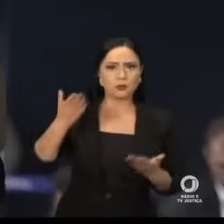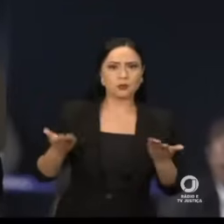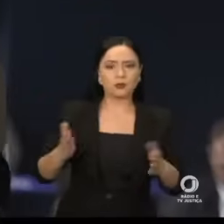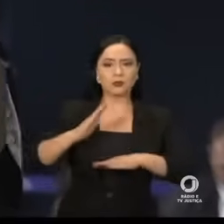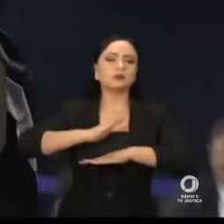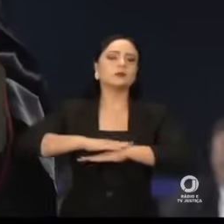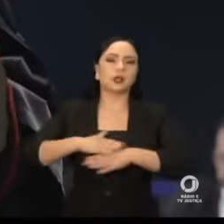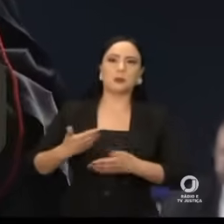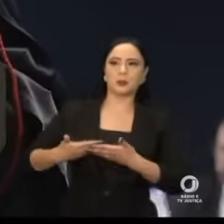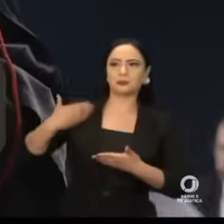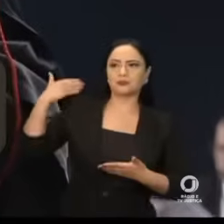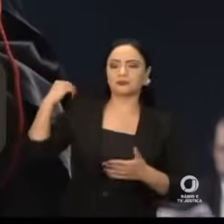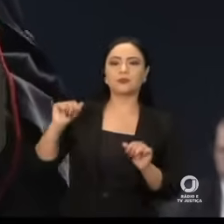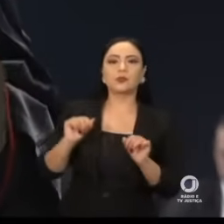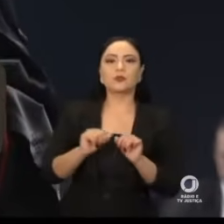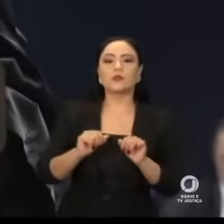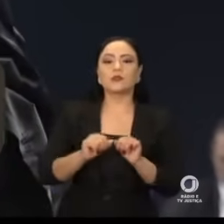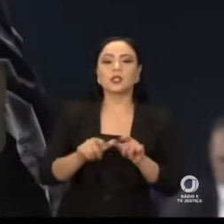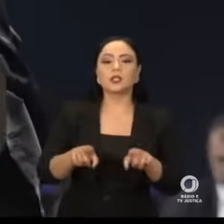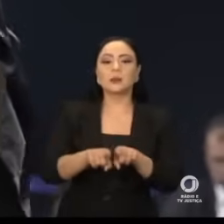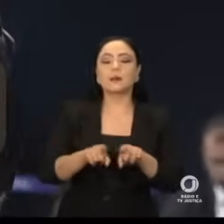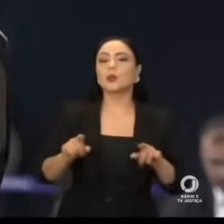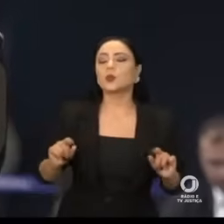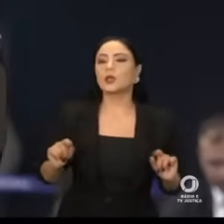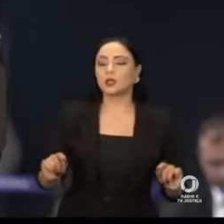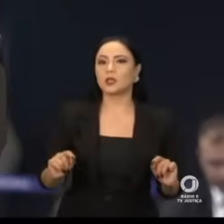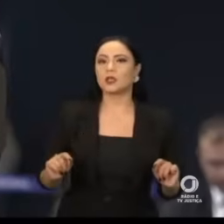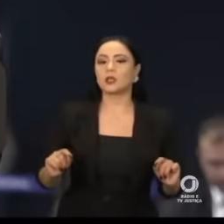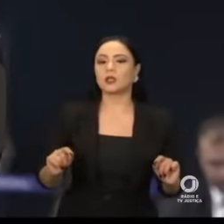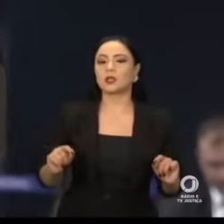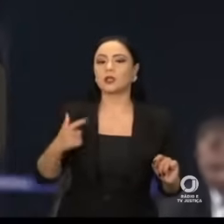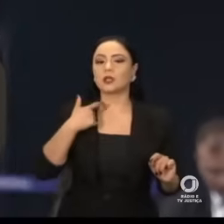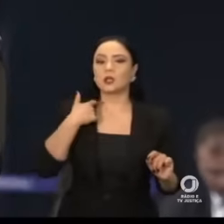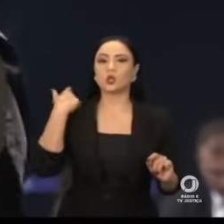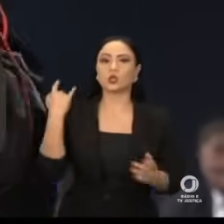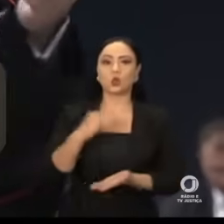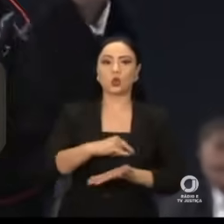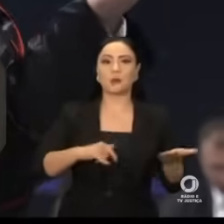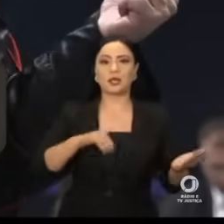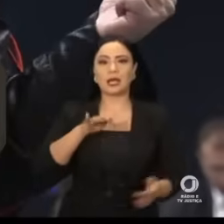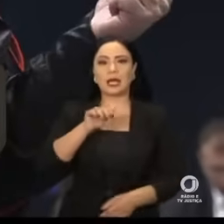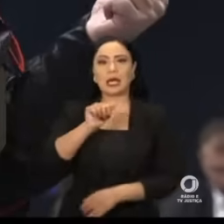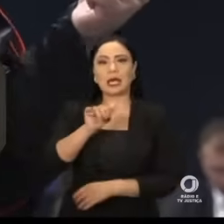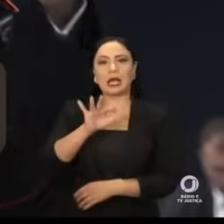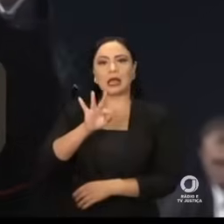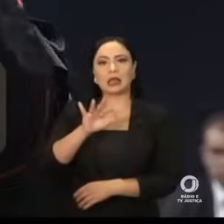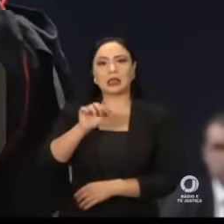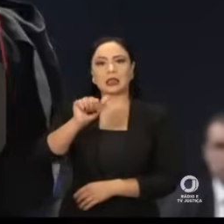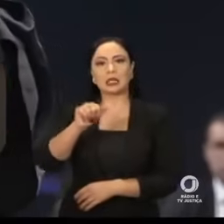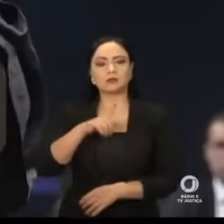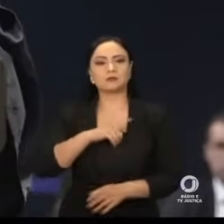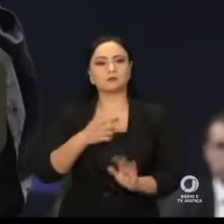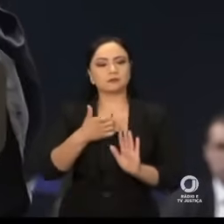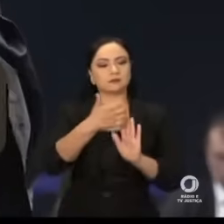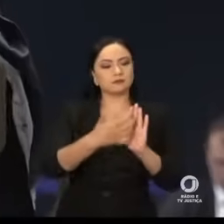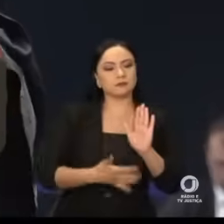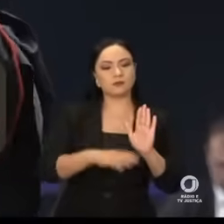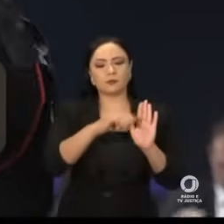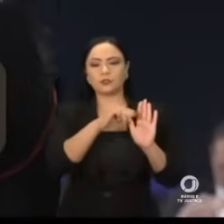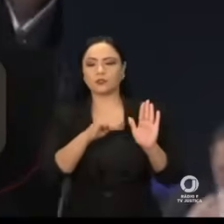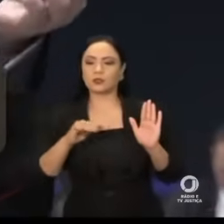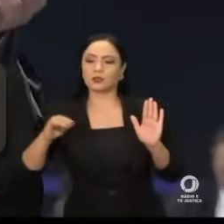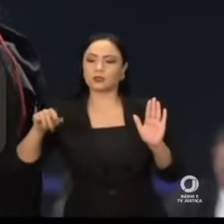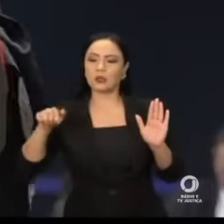época, foi feita, inclusive, uma ata notarial do Dr. Paulo, enviando para o